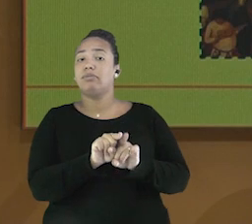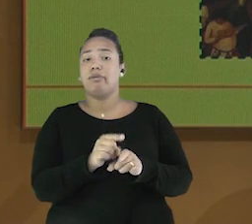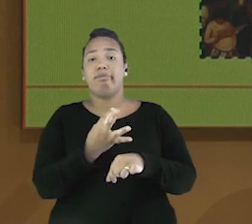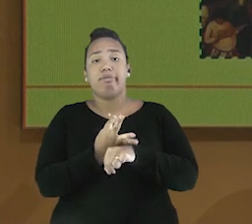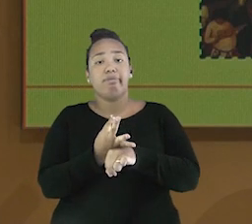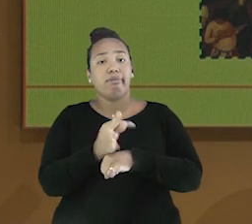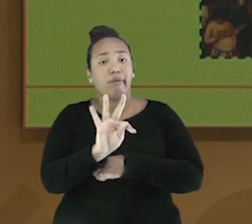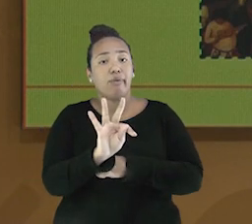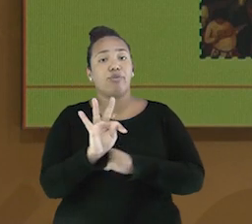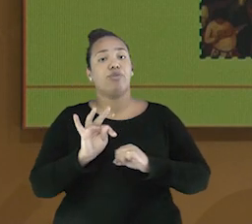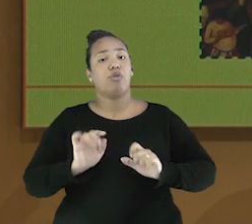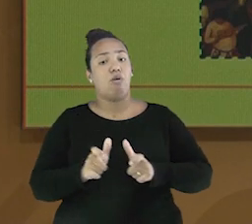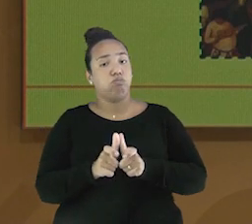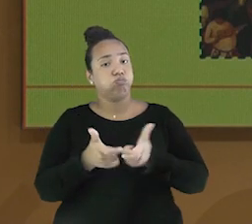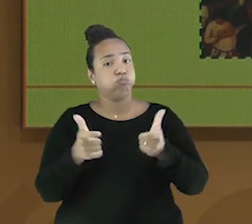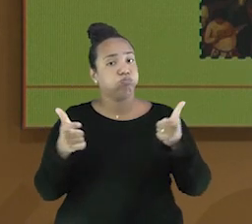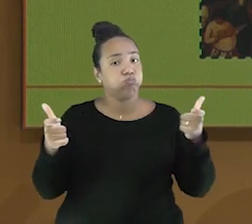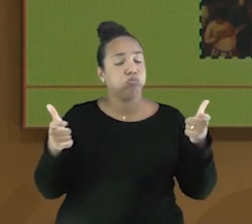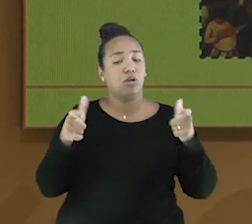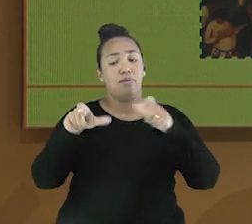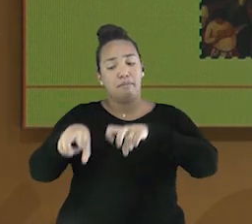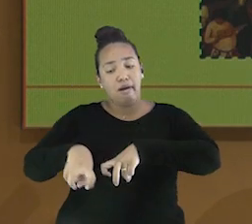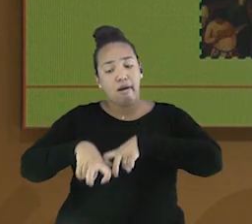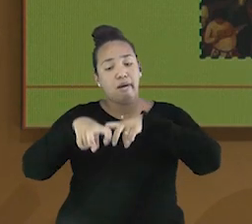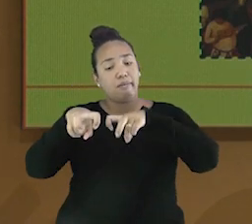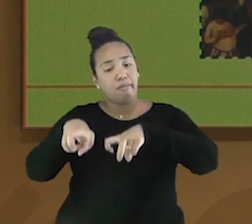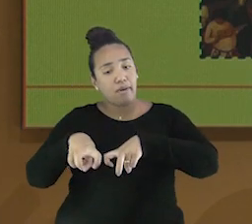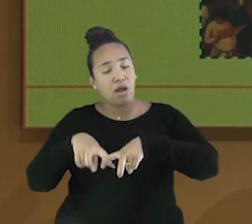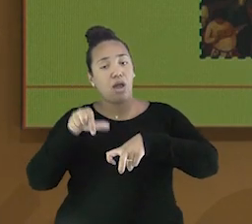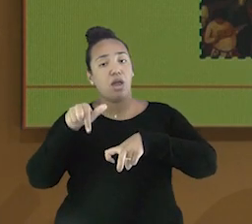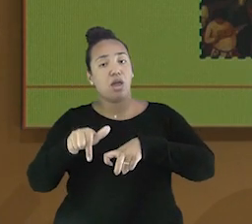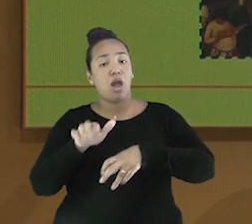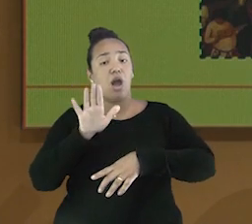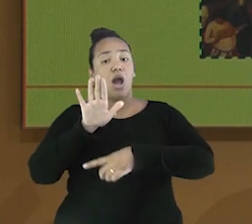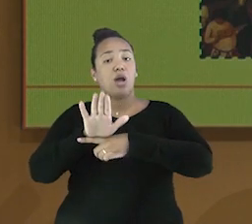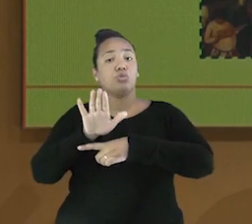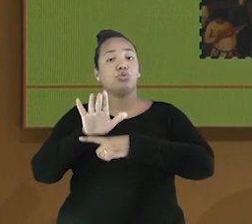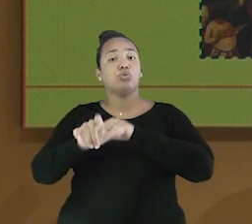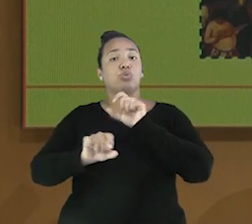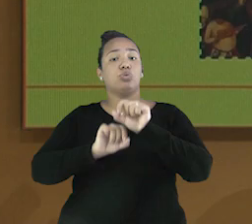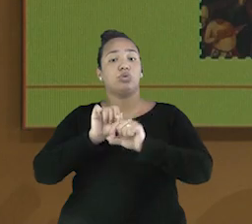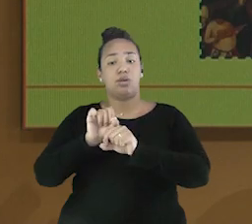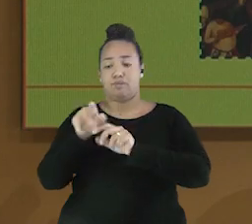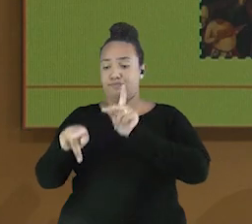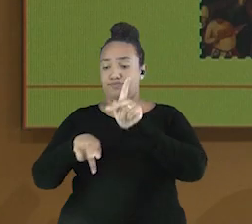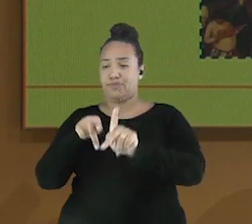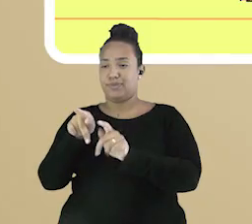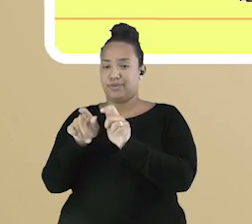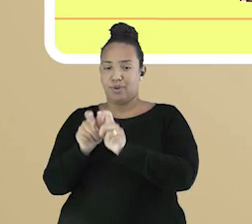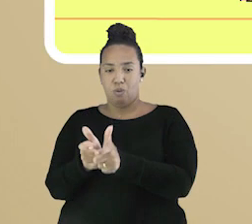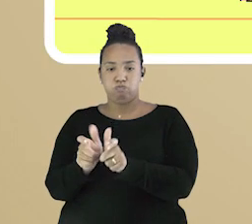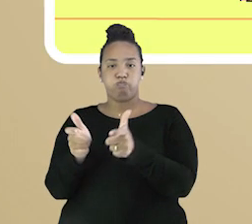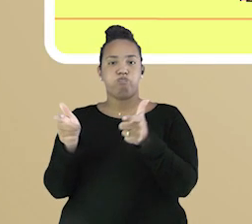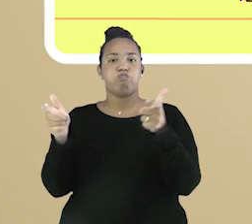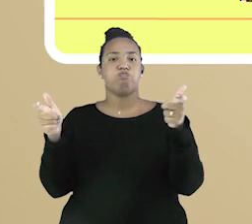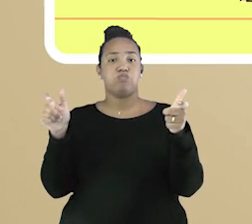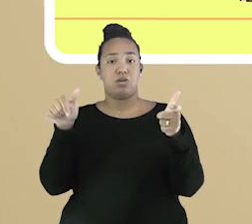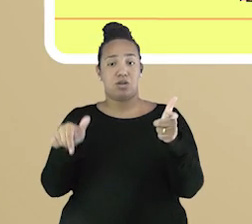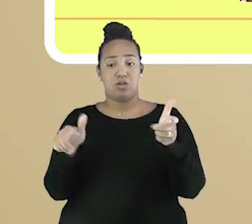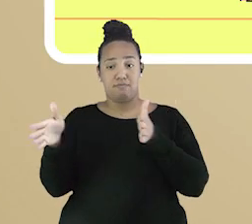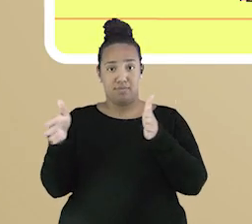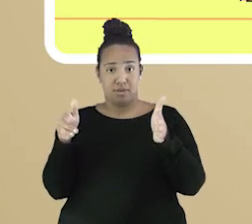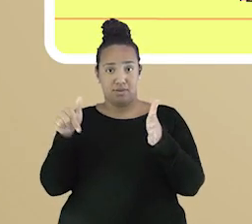o rodízio trienal de terras, possibilitaram que a população europeia voltasse a crescer. Esse